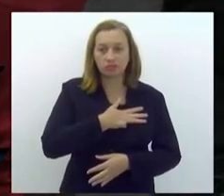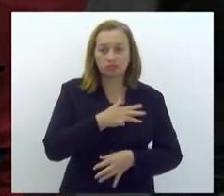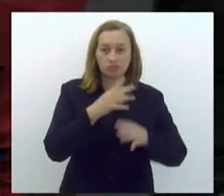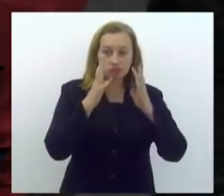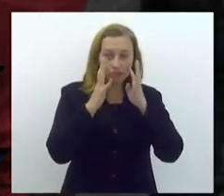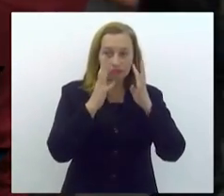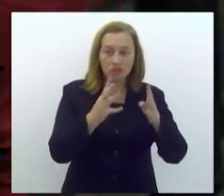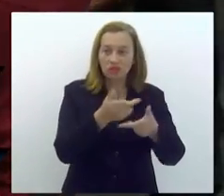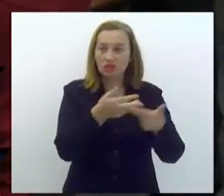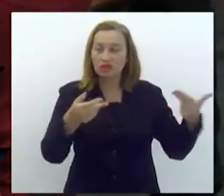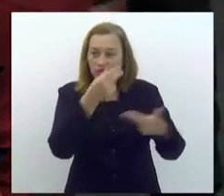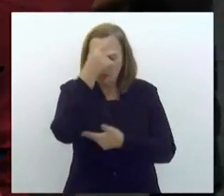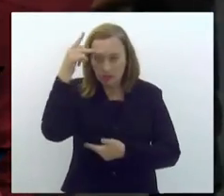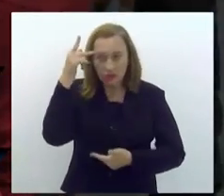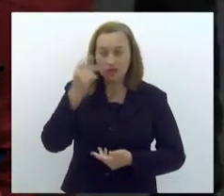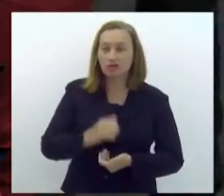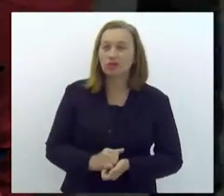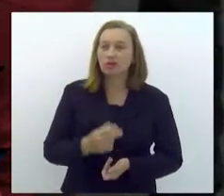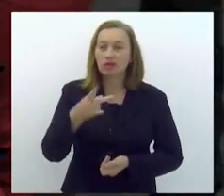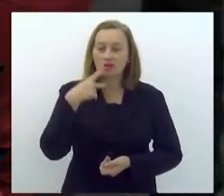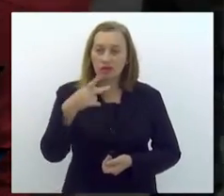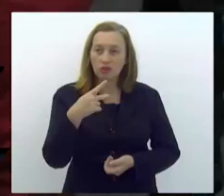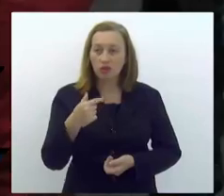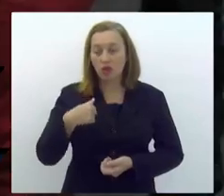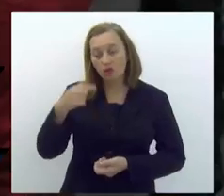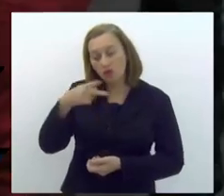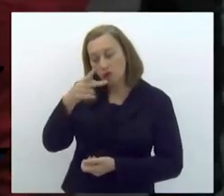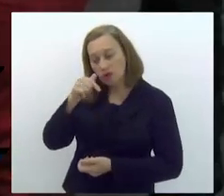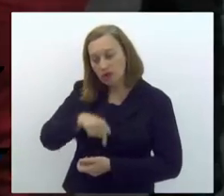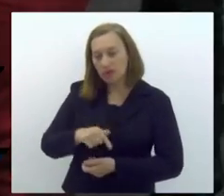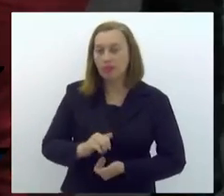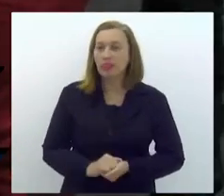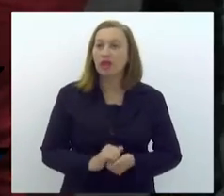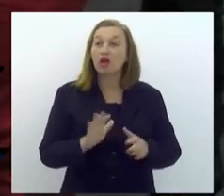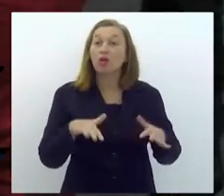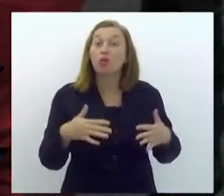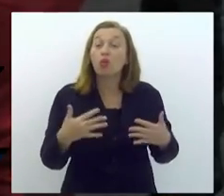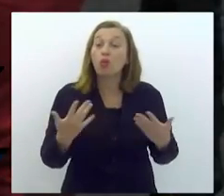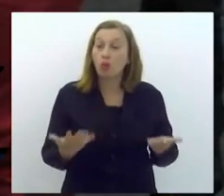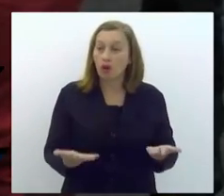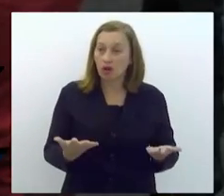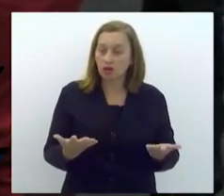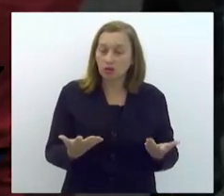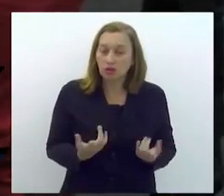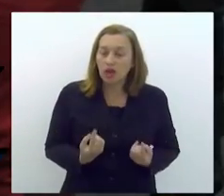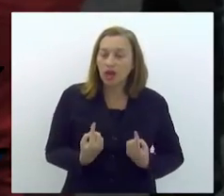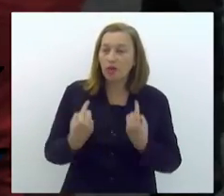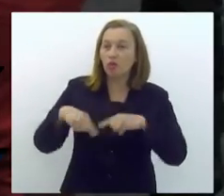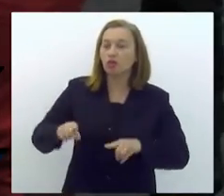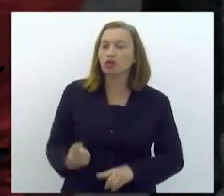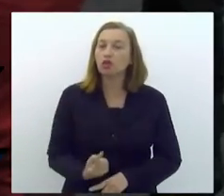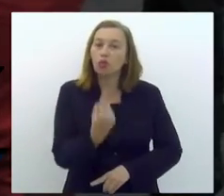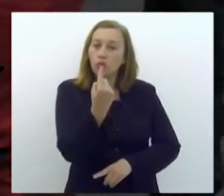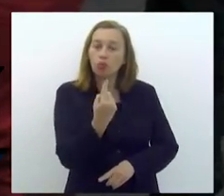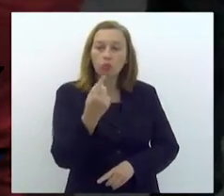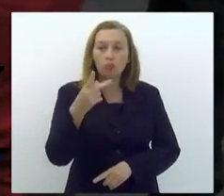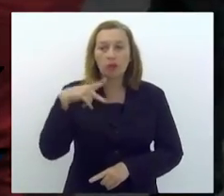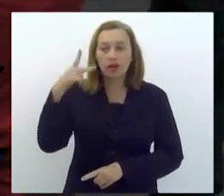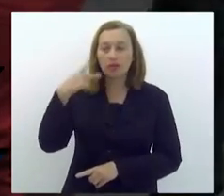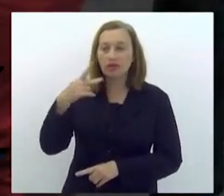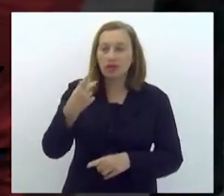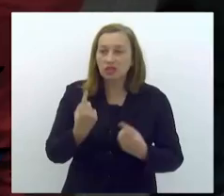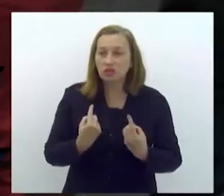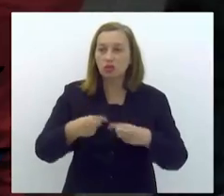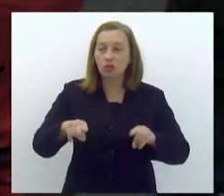e falou algo que eu trago para cá que quando atacam um parlamentar eles estão atacando